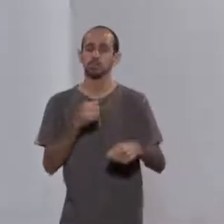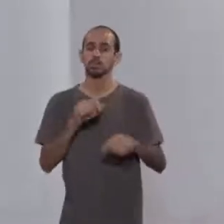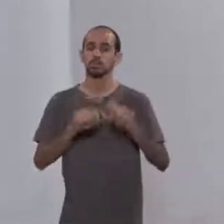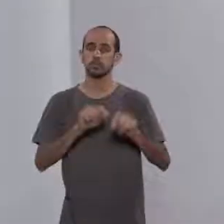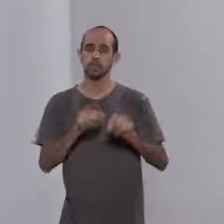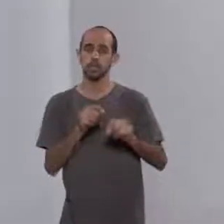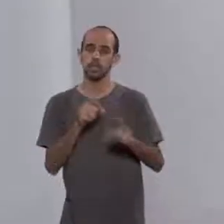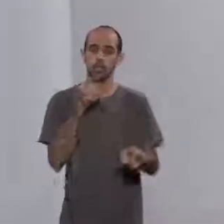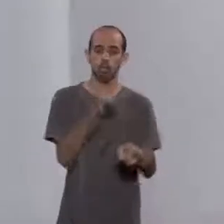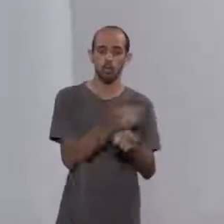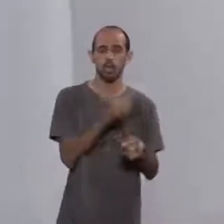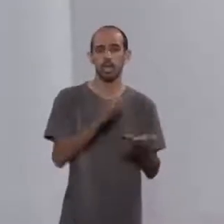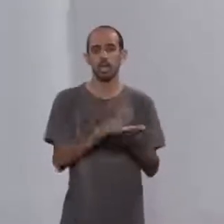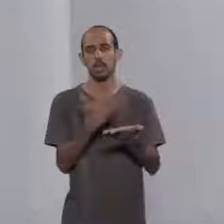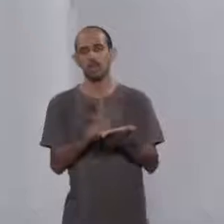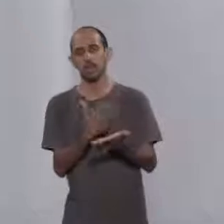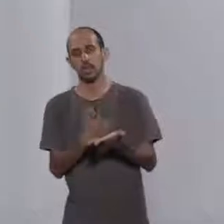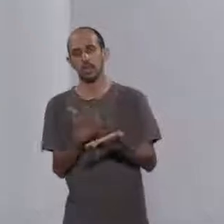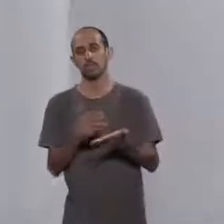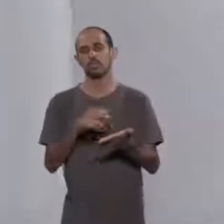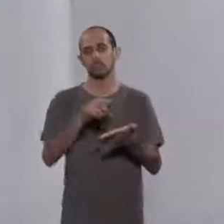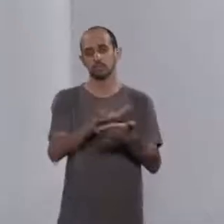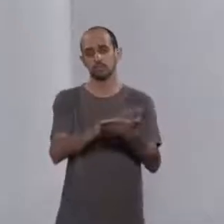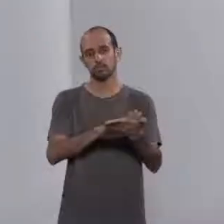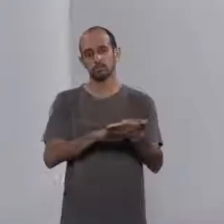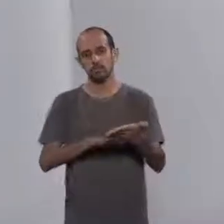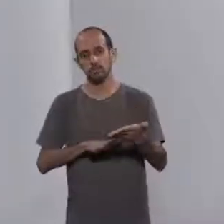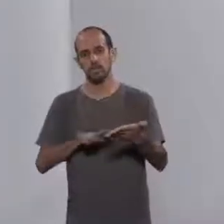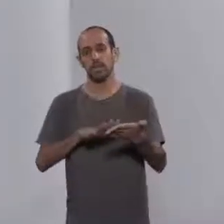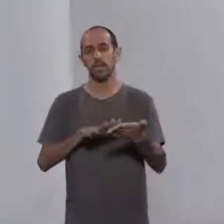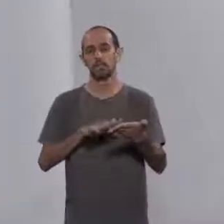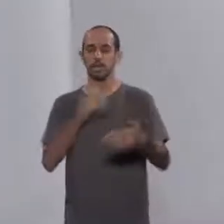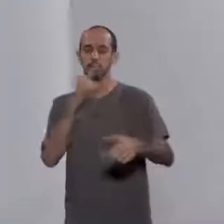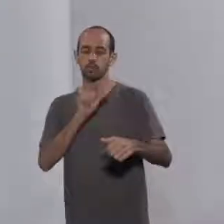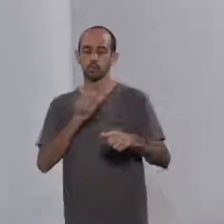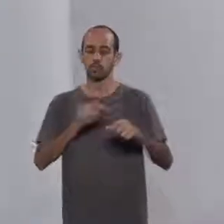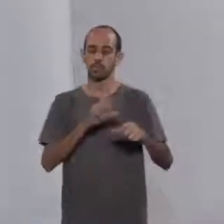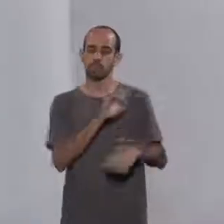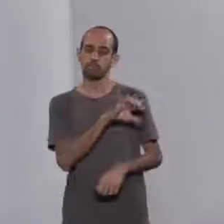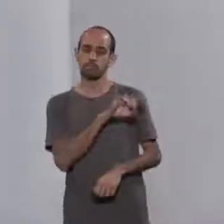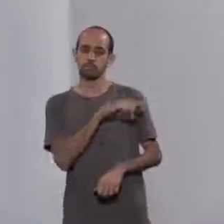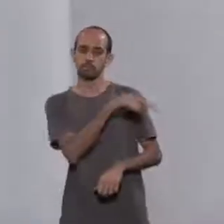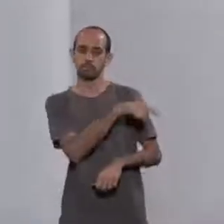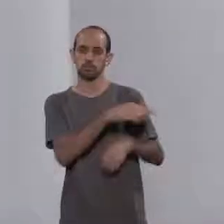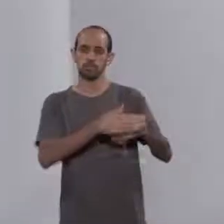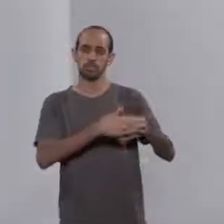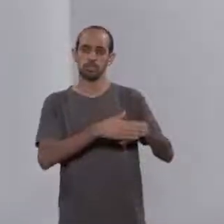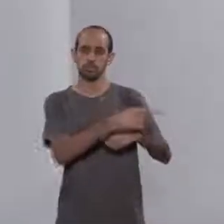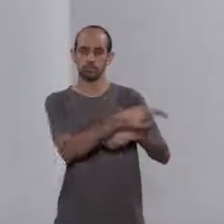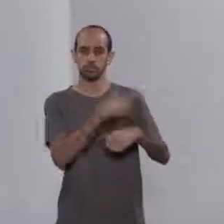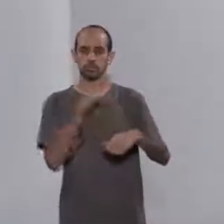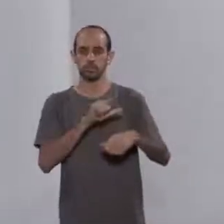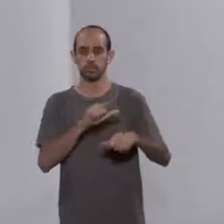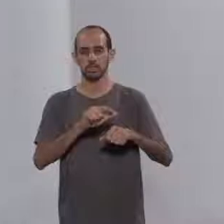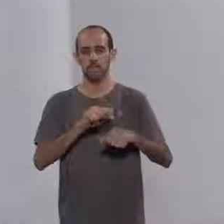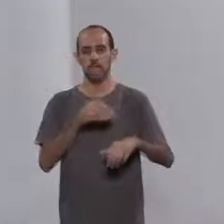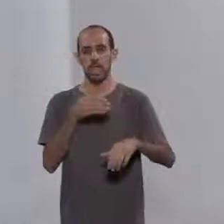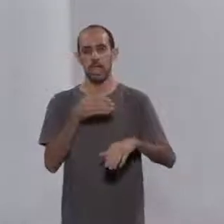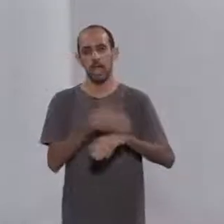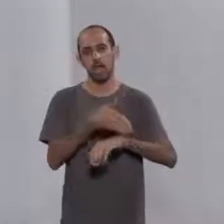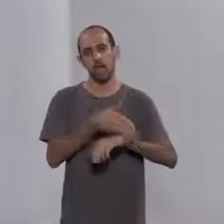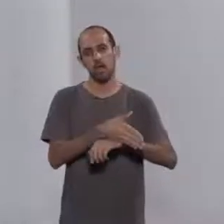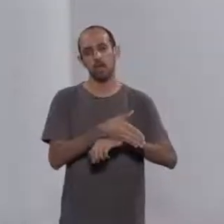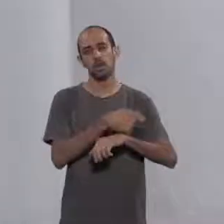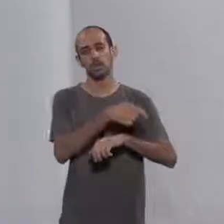da escola, e ter esses livros para ele poder ter acesso de forma independente, porque o que a gente quer a todo momento e o que a gente